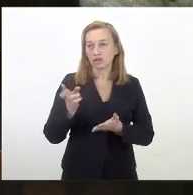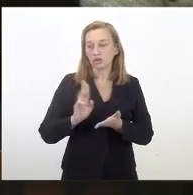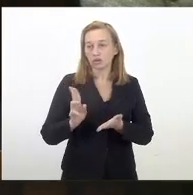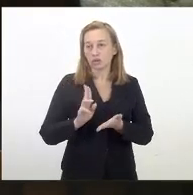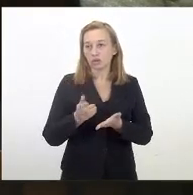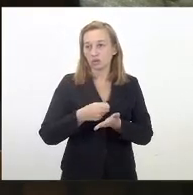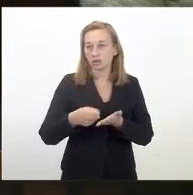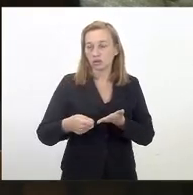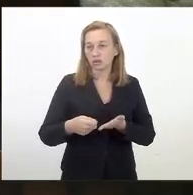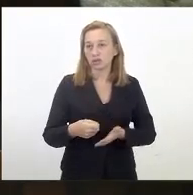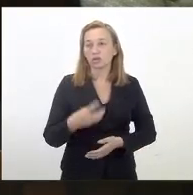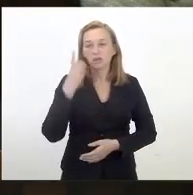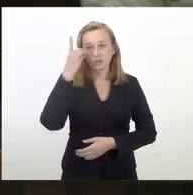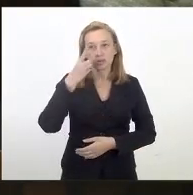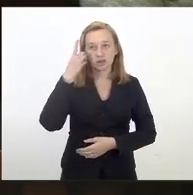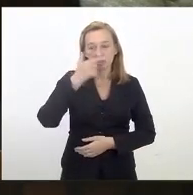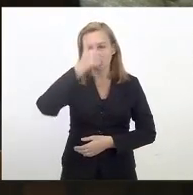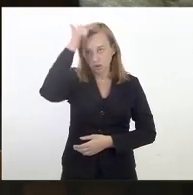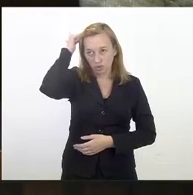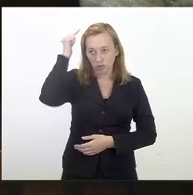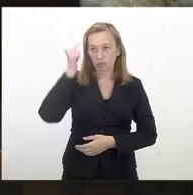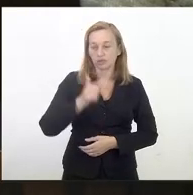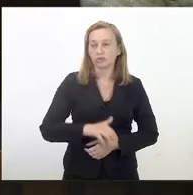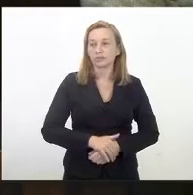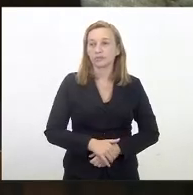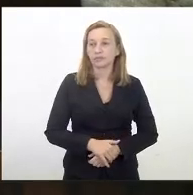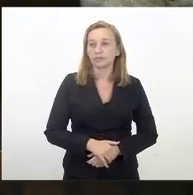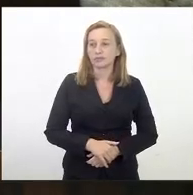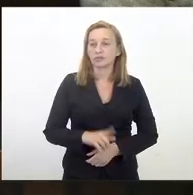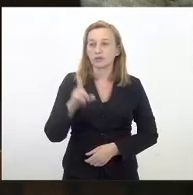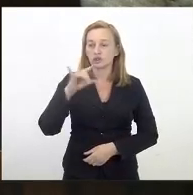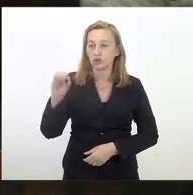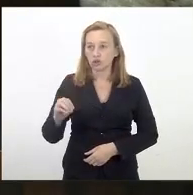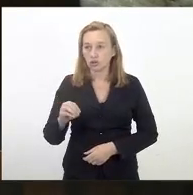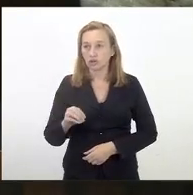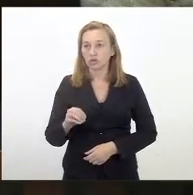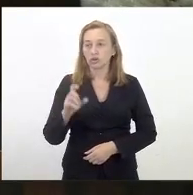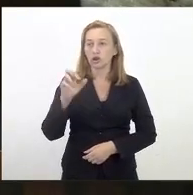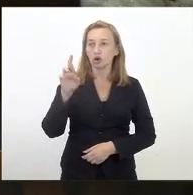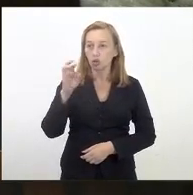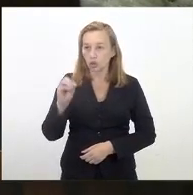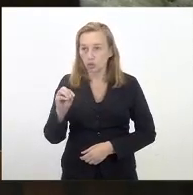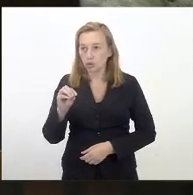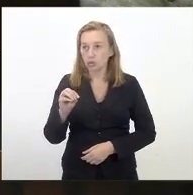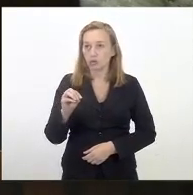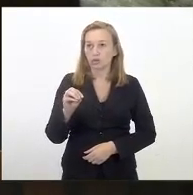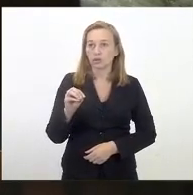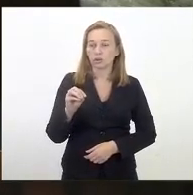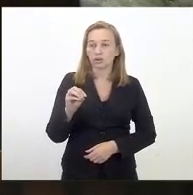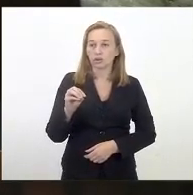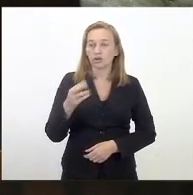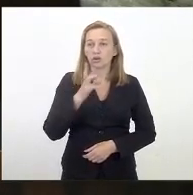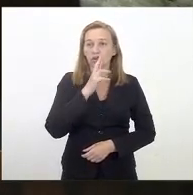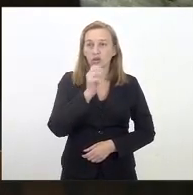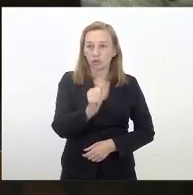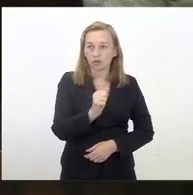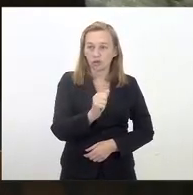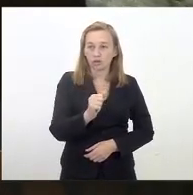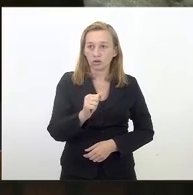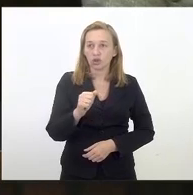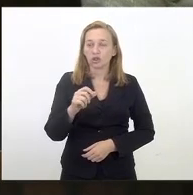projeto é um Deputado Luiz Paulo Oi Dionísio Lins Eurico Júnior Rodrigo Amorim